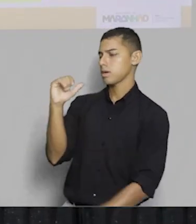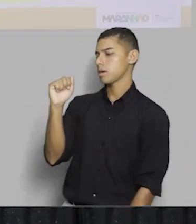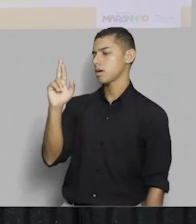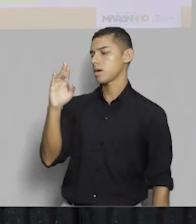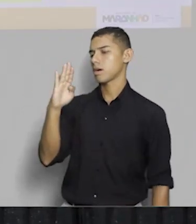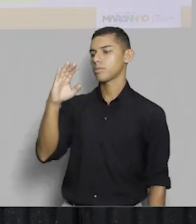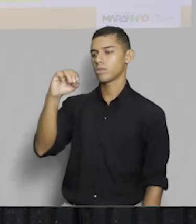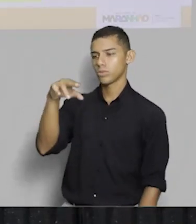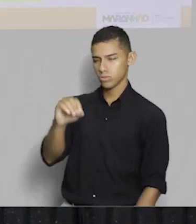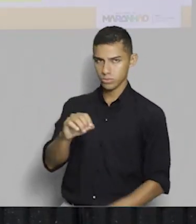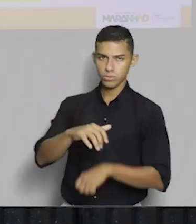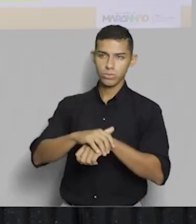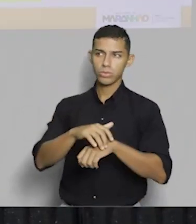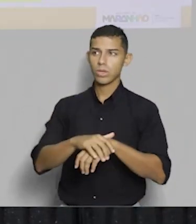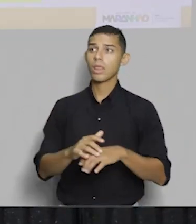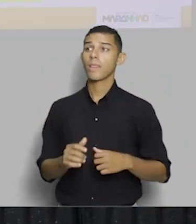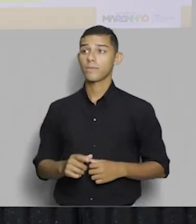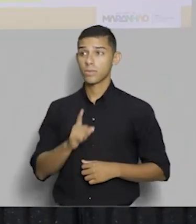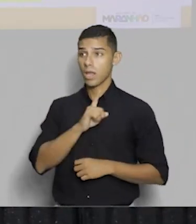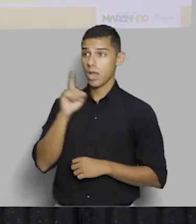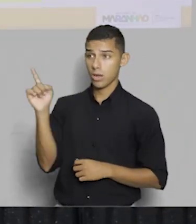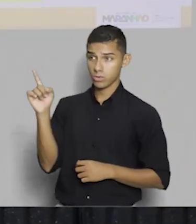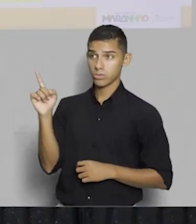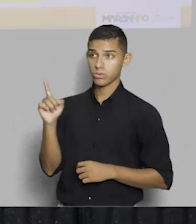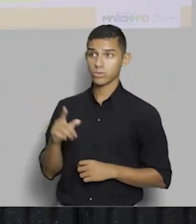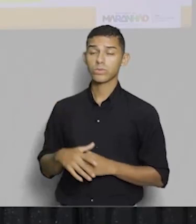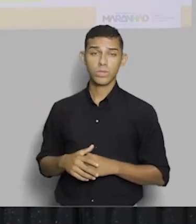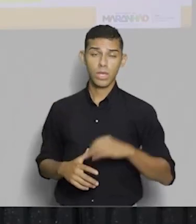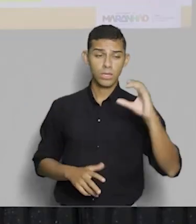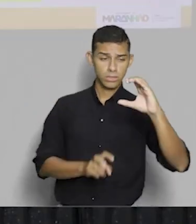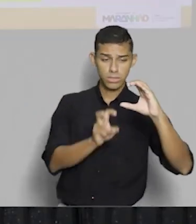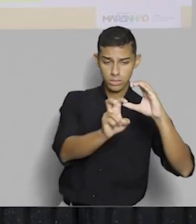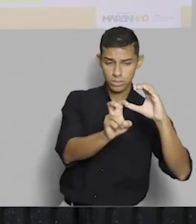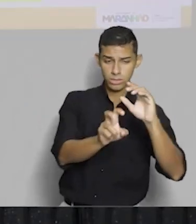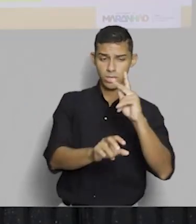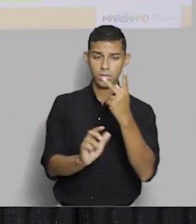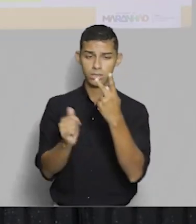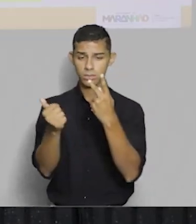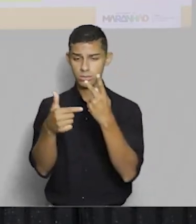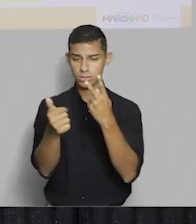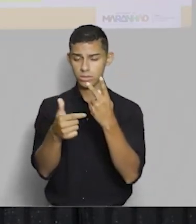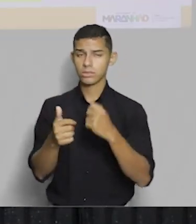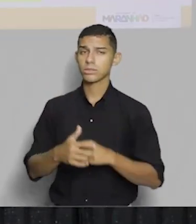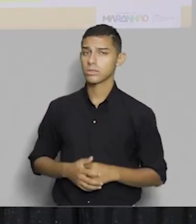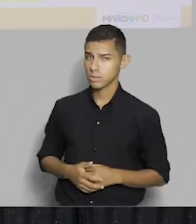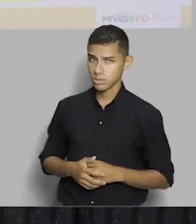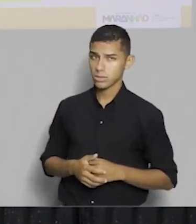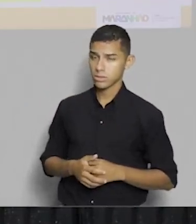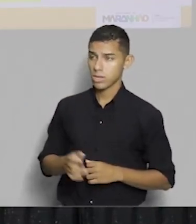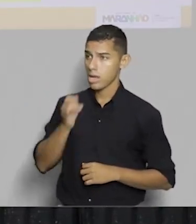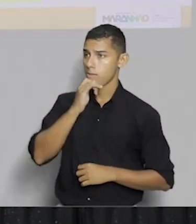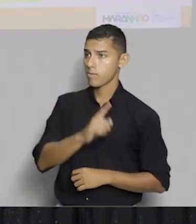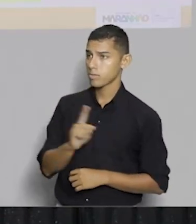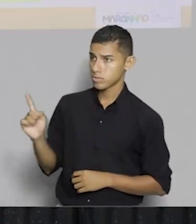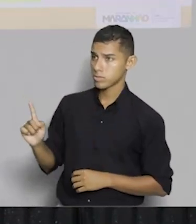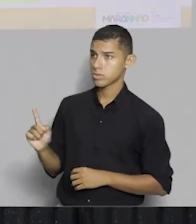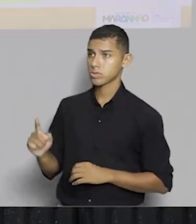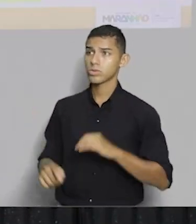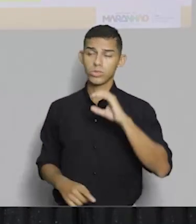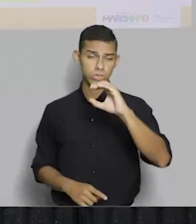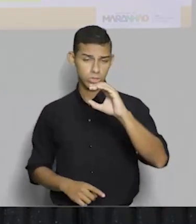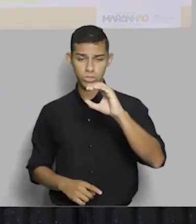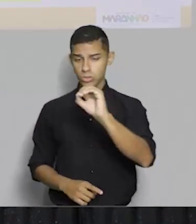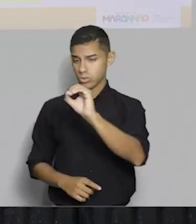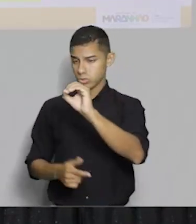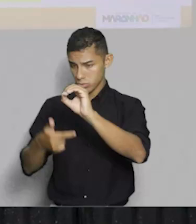c5h2 Ó nós temos cinco carbonos onde aparece carbono no produto CO2 só tem